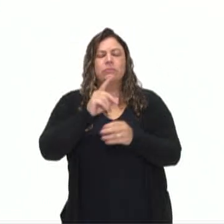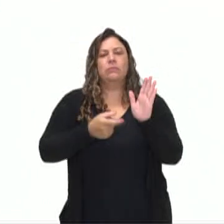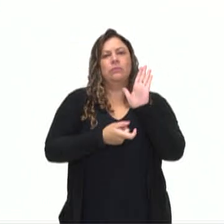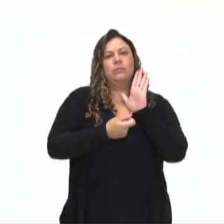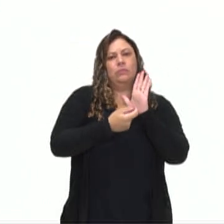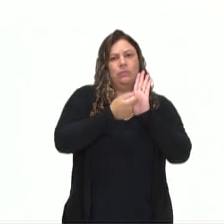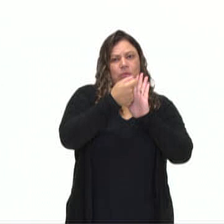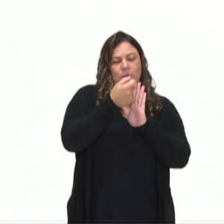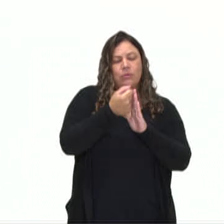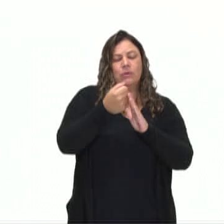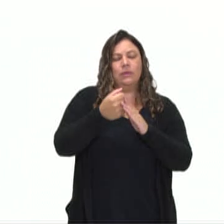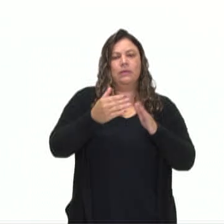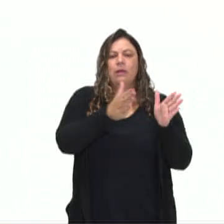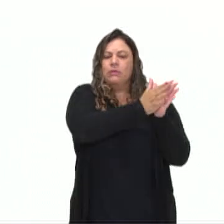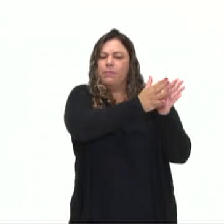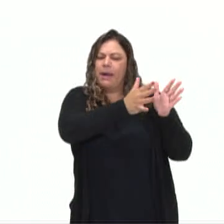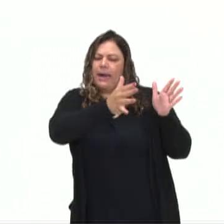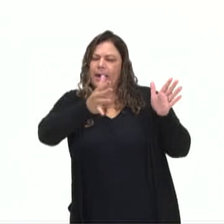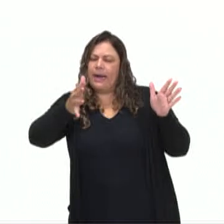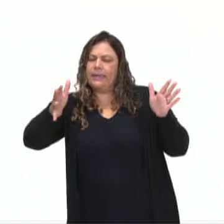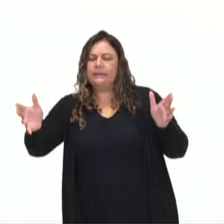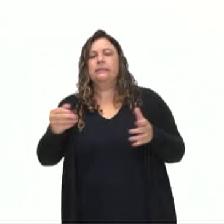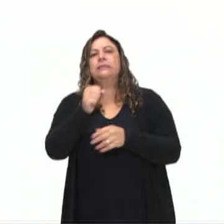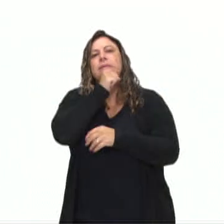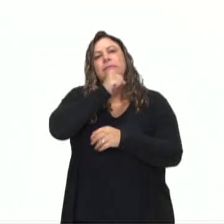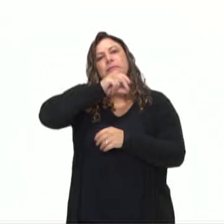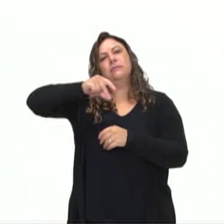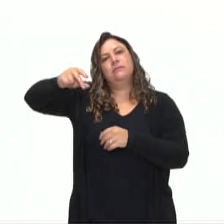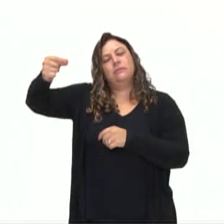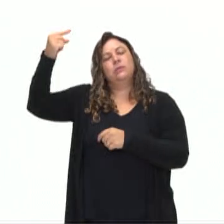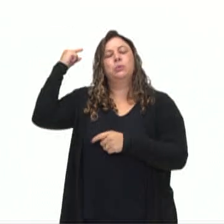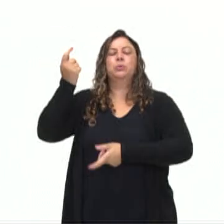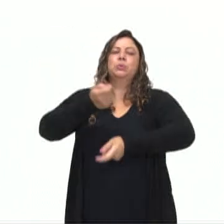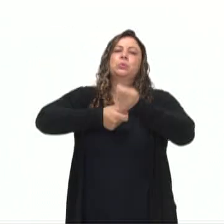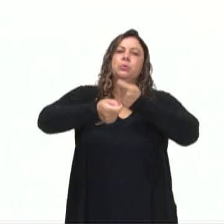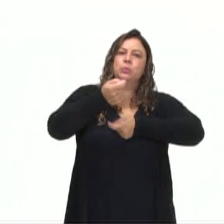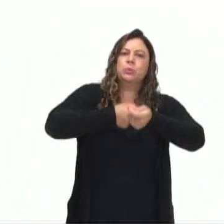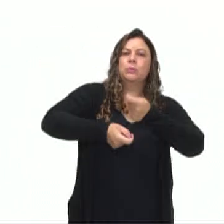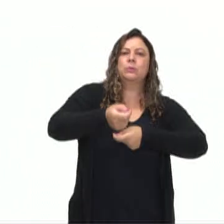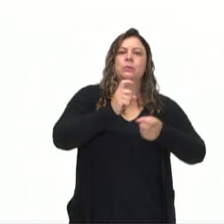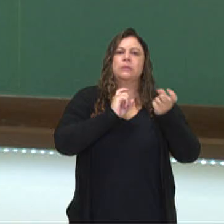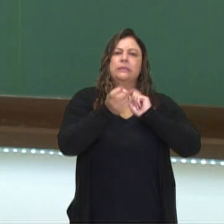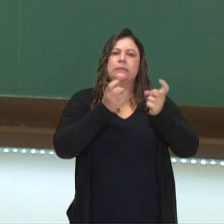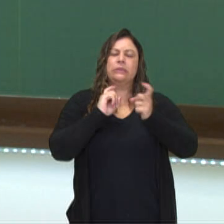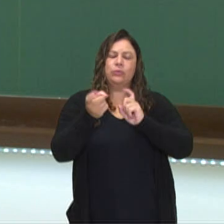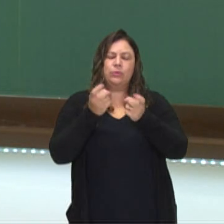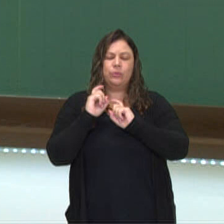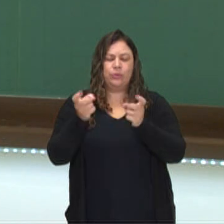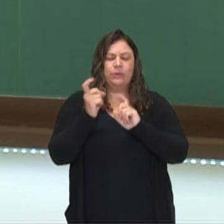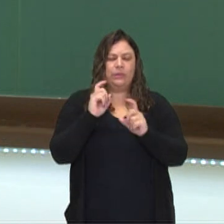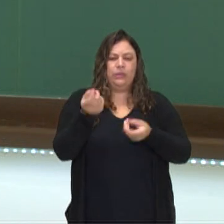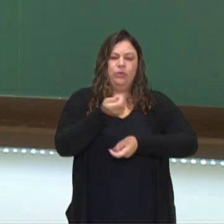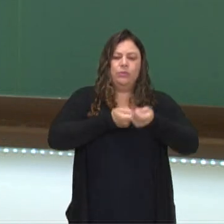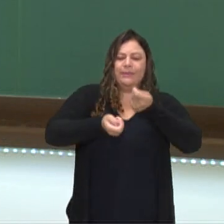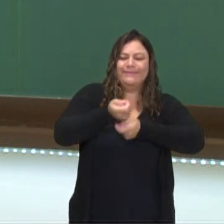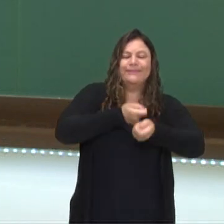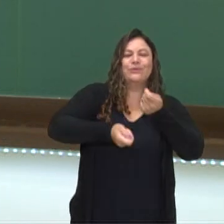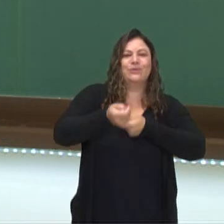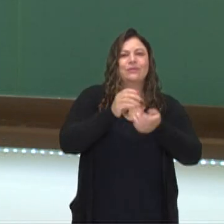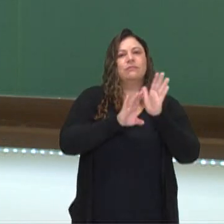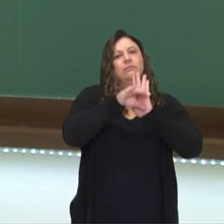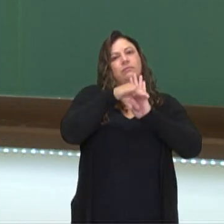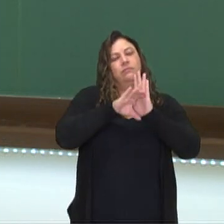Valores desde os tempos antigos, onde os comerciantes se reuniam para fazer negócios. Então, esse conceito de Bolsa